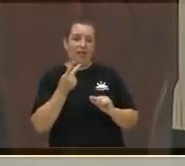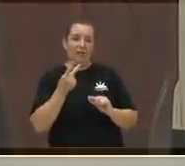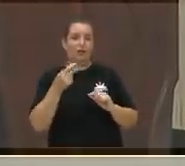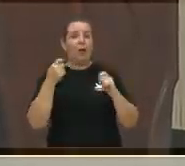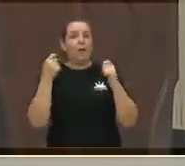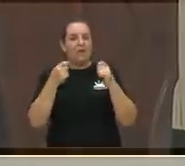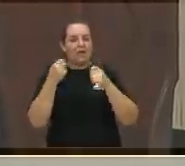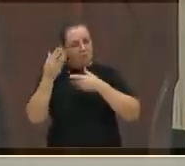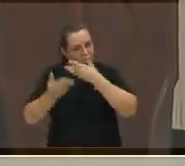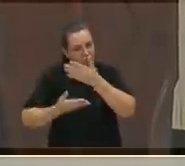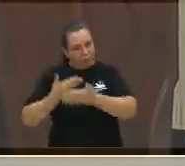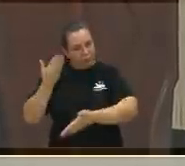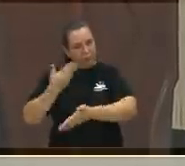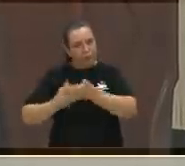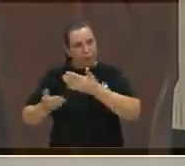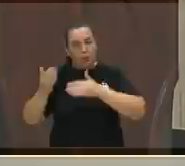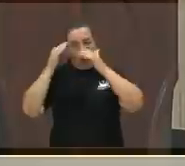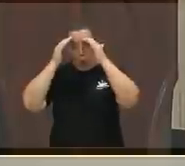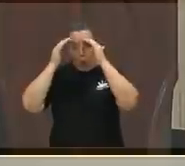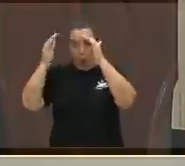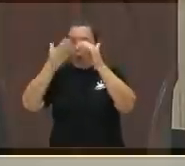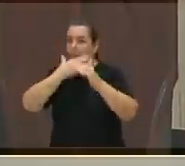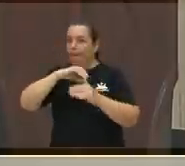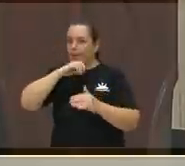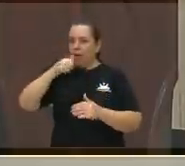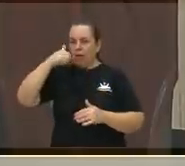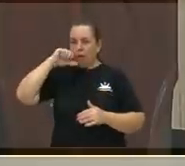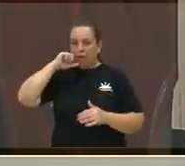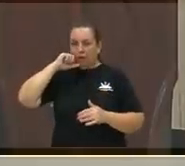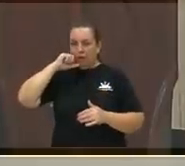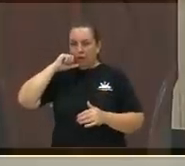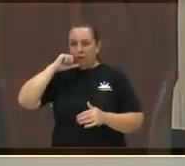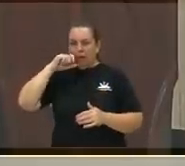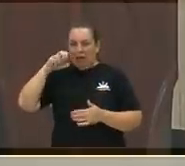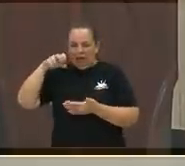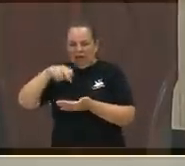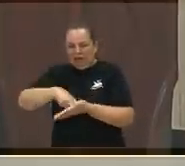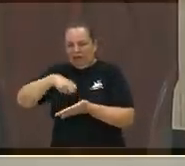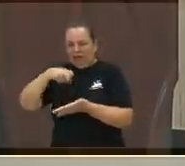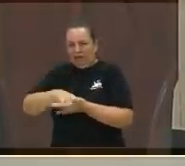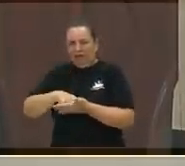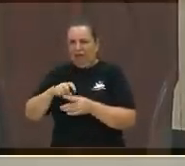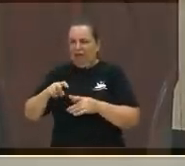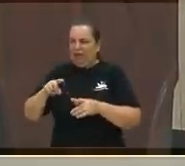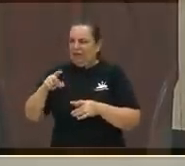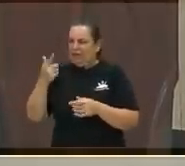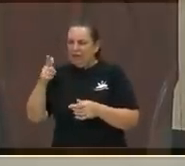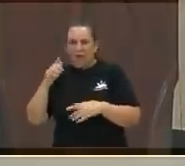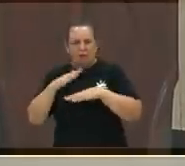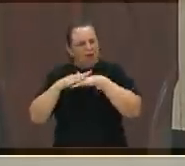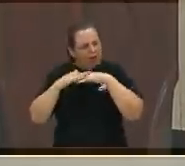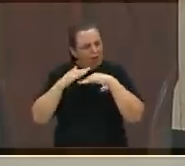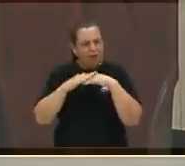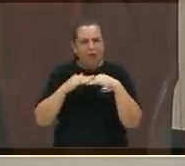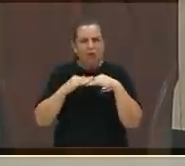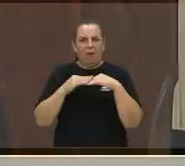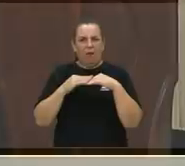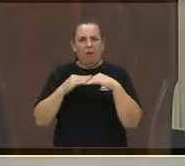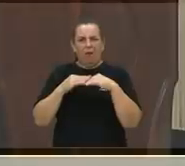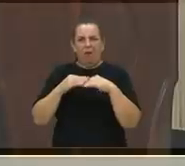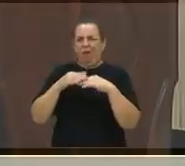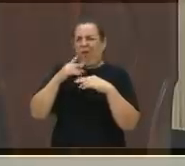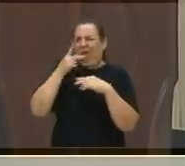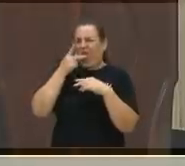honrem e castiguei sem caridade o humilhei